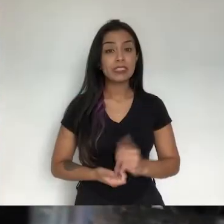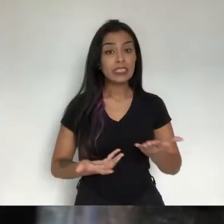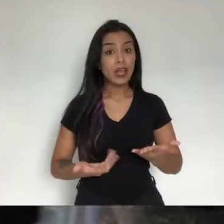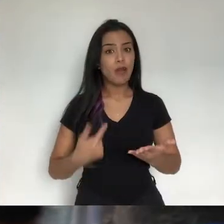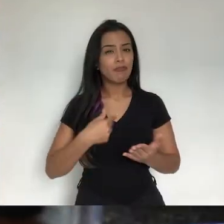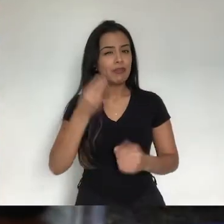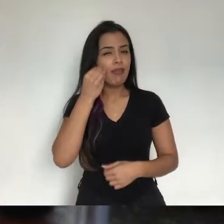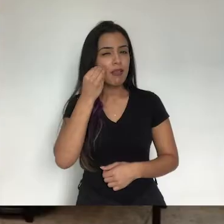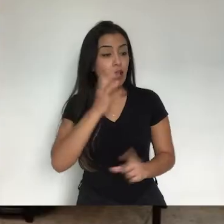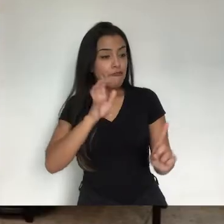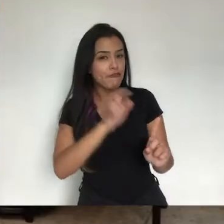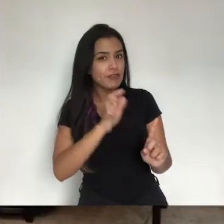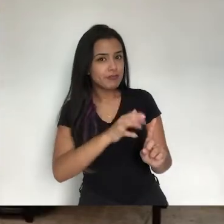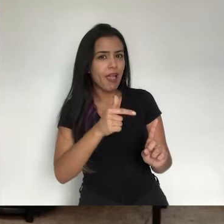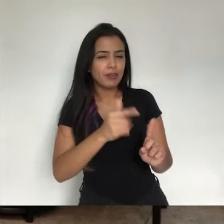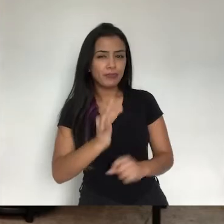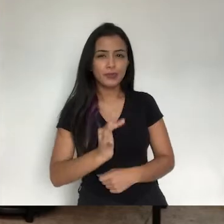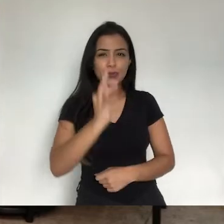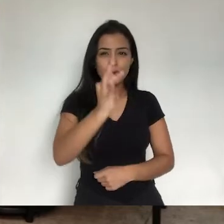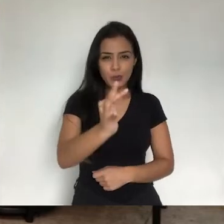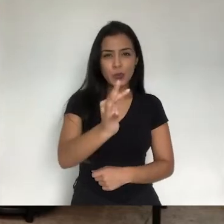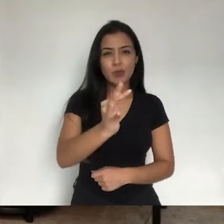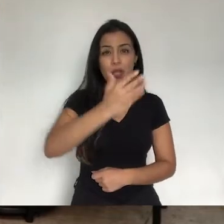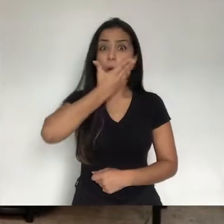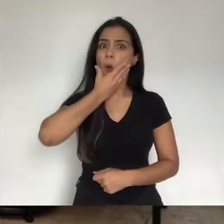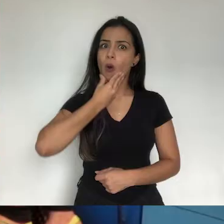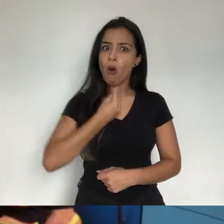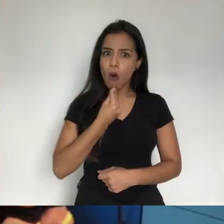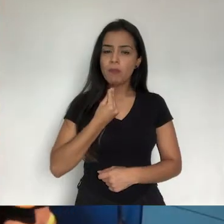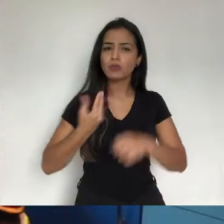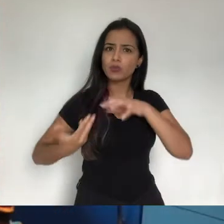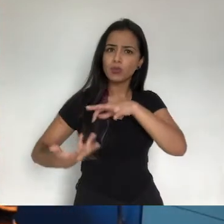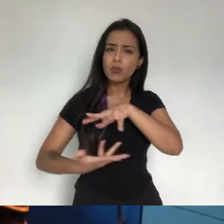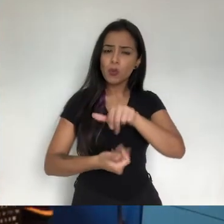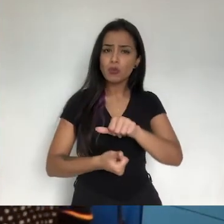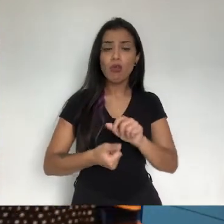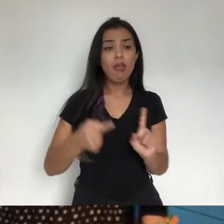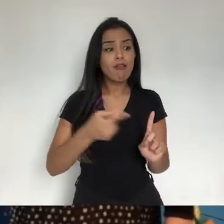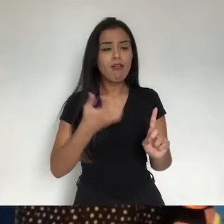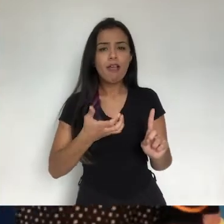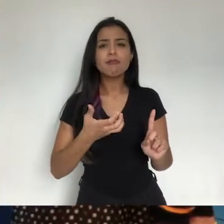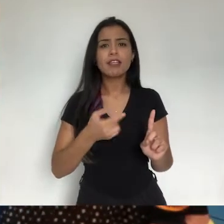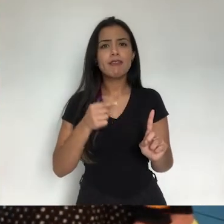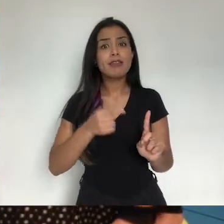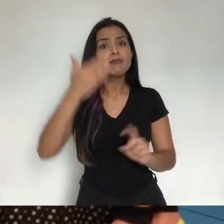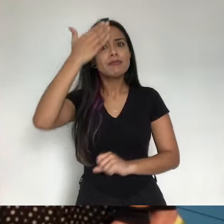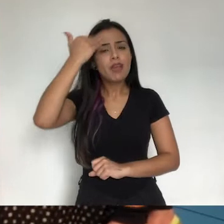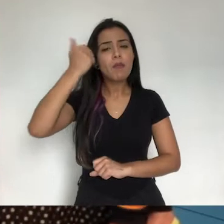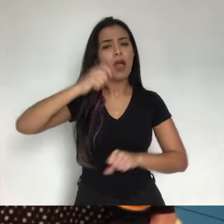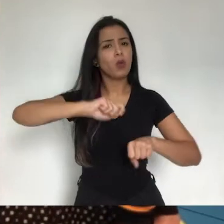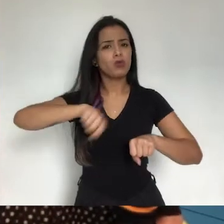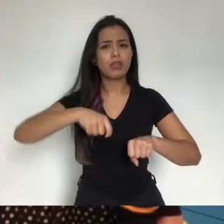Então parte do meu preparo dele para o mundo, que começa agora, né, para o homem que ele vai ser, totalmente eu